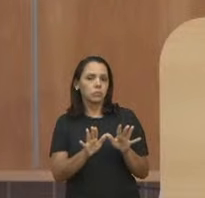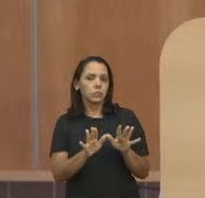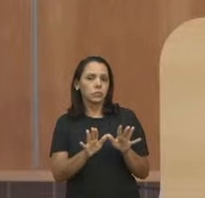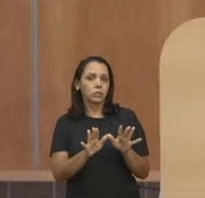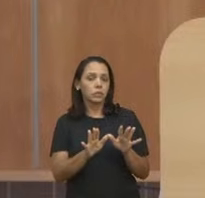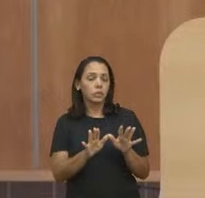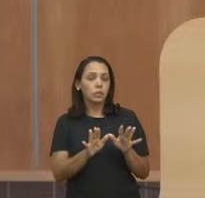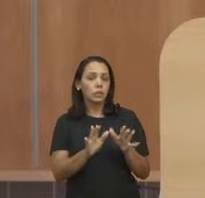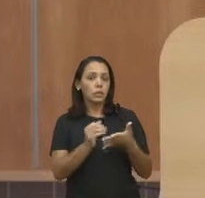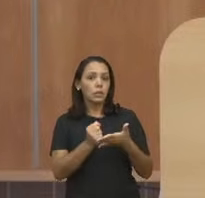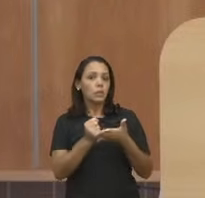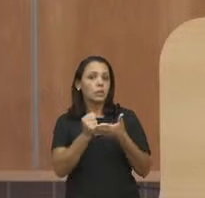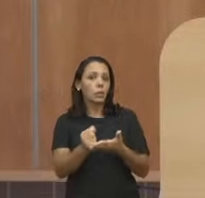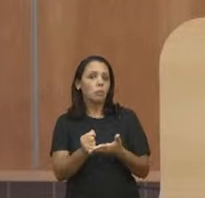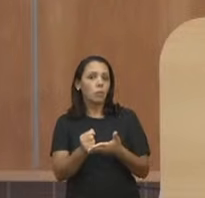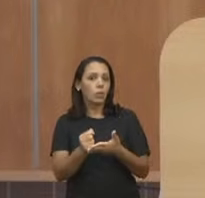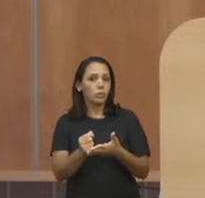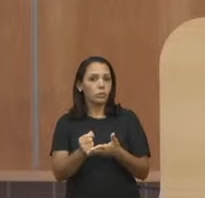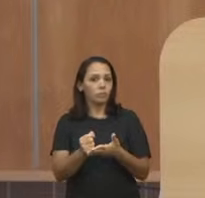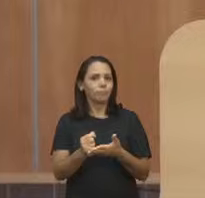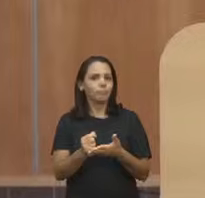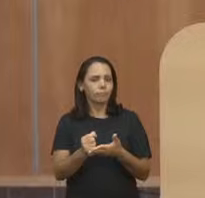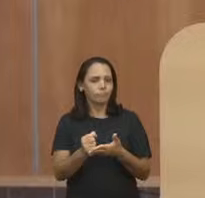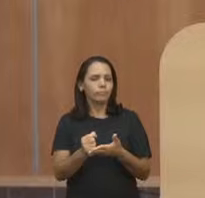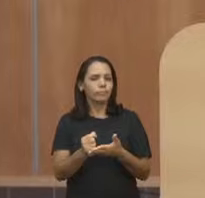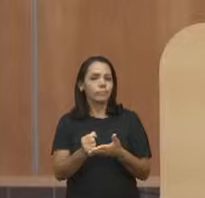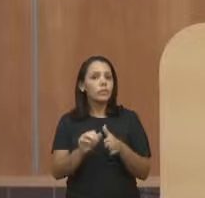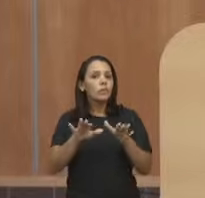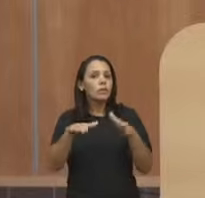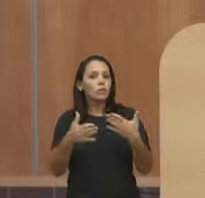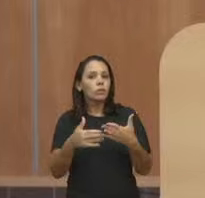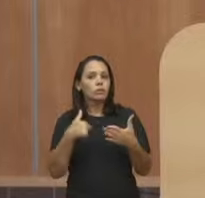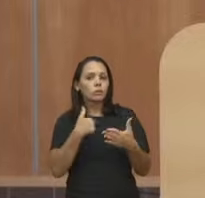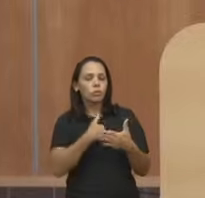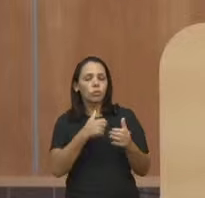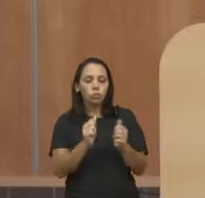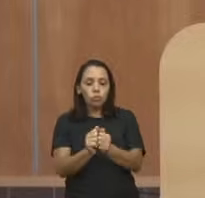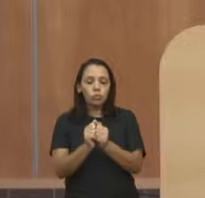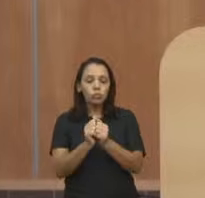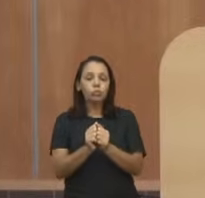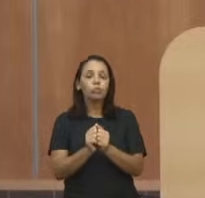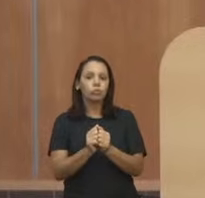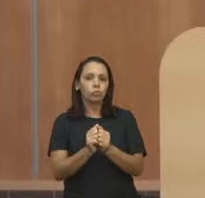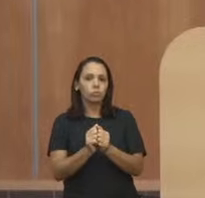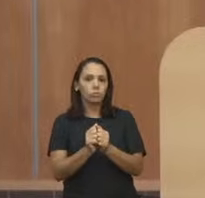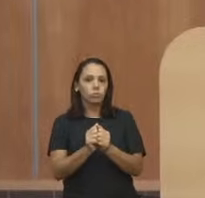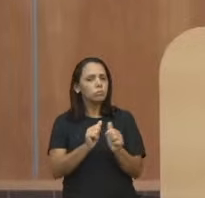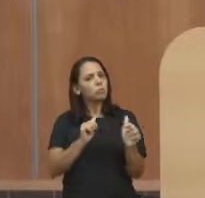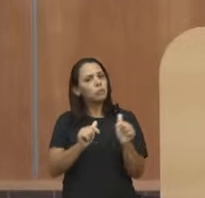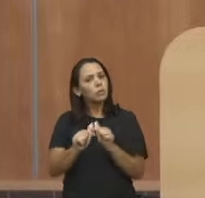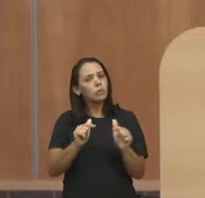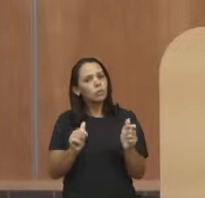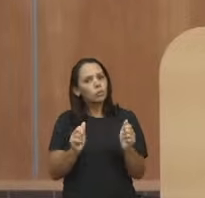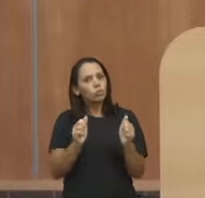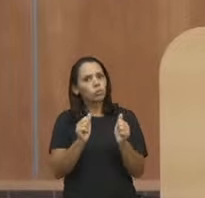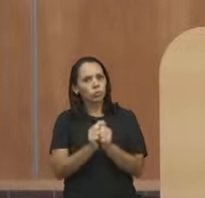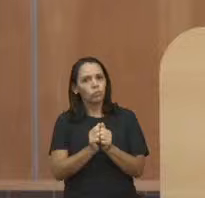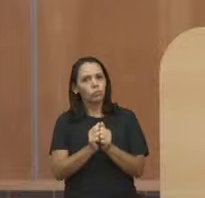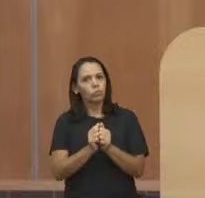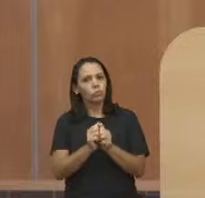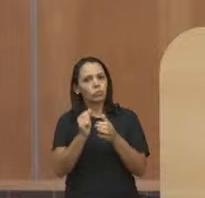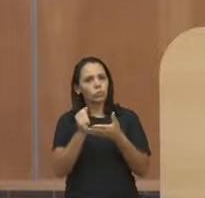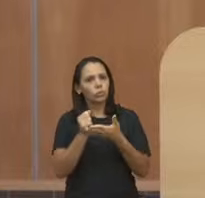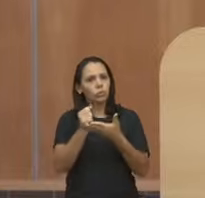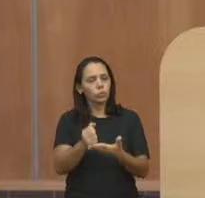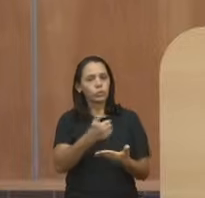é uma oposição que tem que trabalhar junto. Porque a partir do momento que nós trabalhamos juntos, que essa casa trabalha junto, que essa casa dê